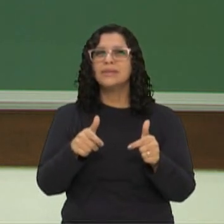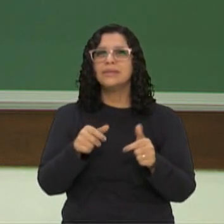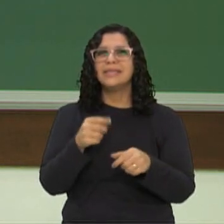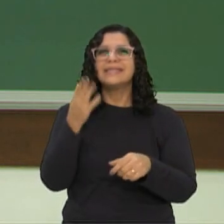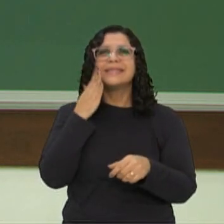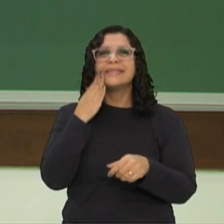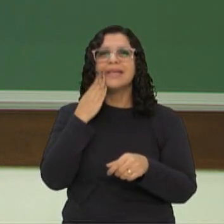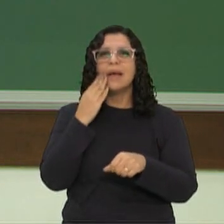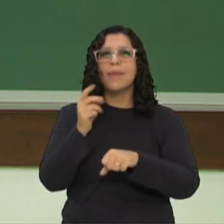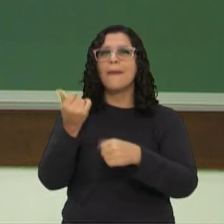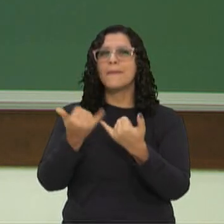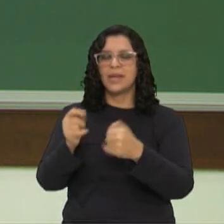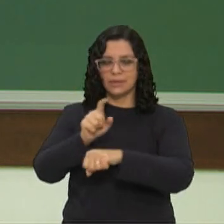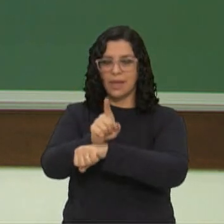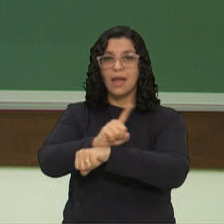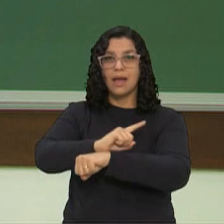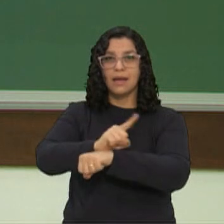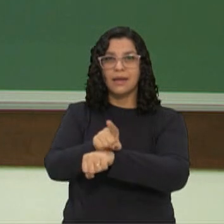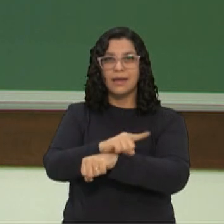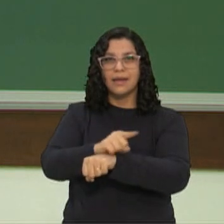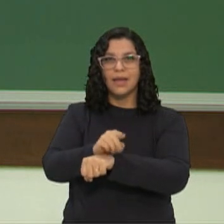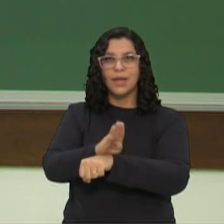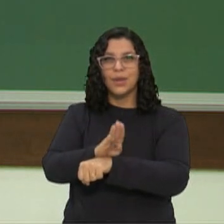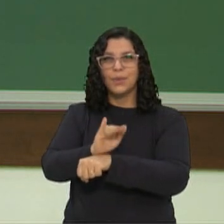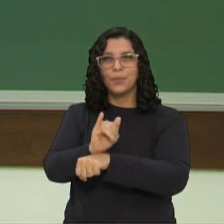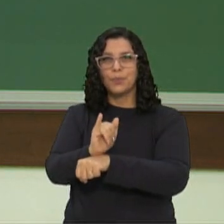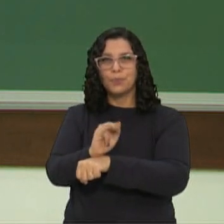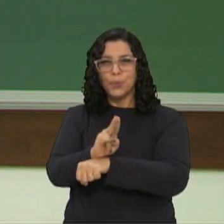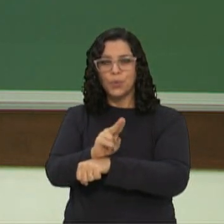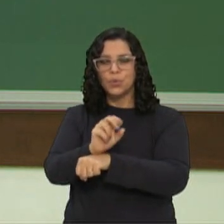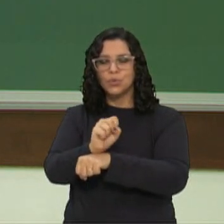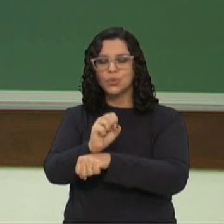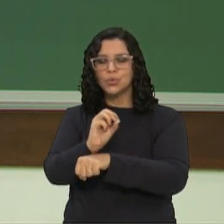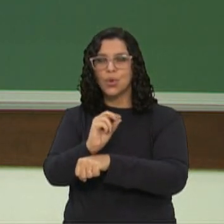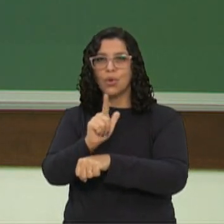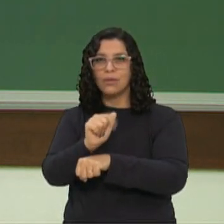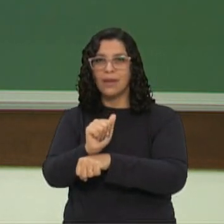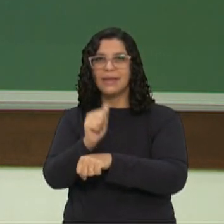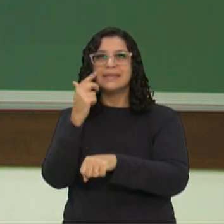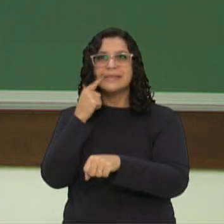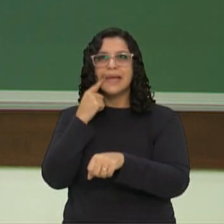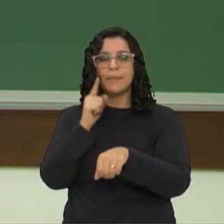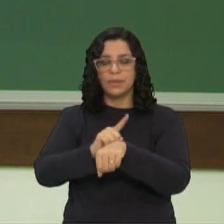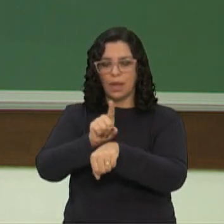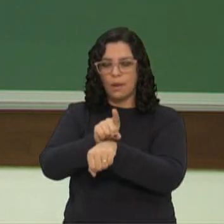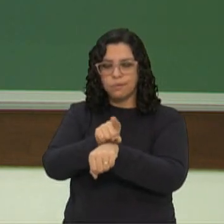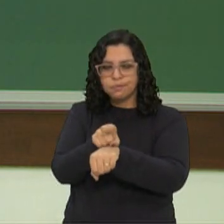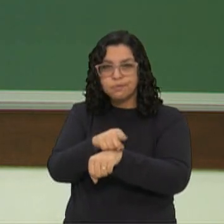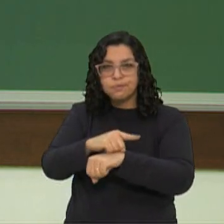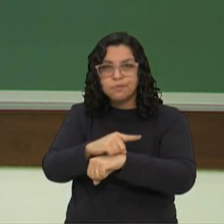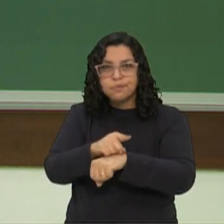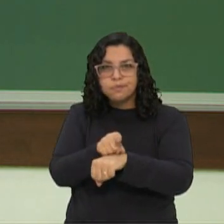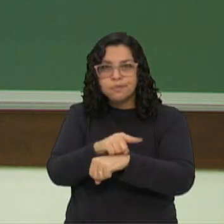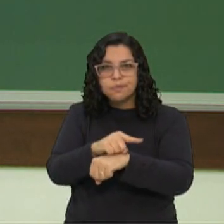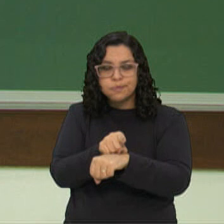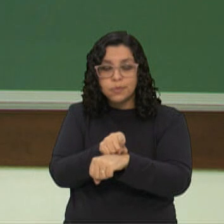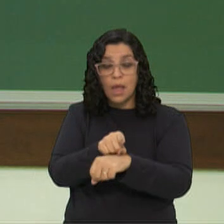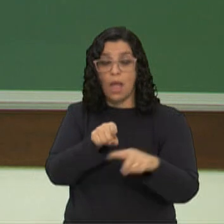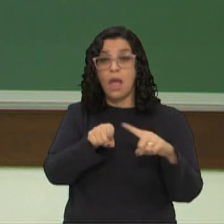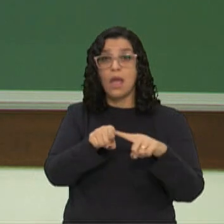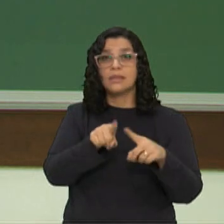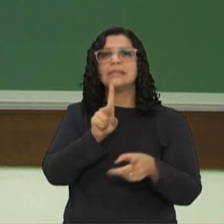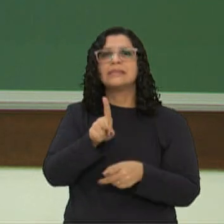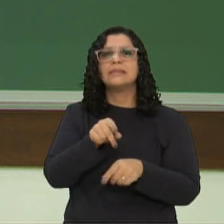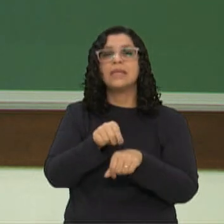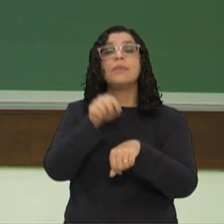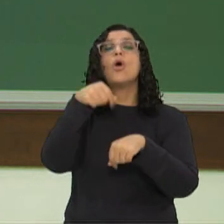funcionam exatamente assim. O polo norte da bússola, a agulha da bússola magnetizada, ela aponta sempre para o